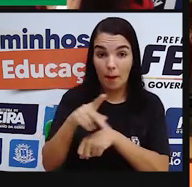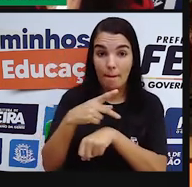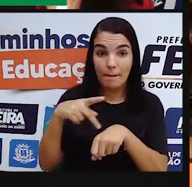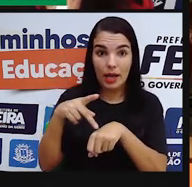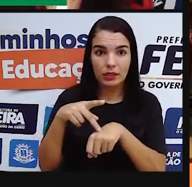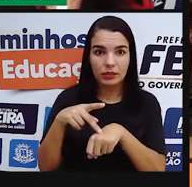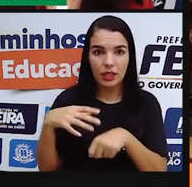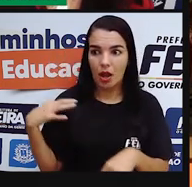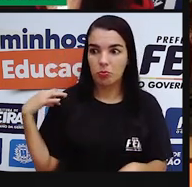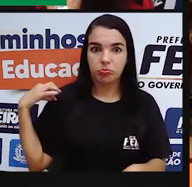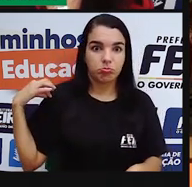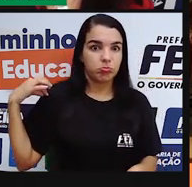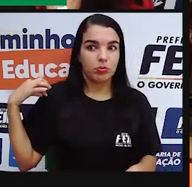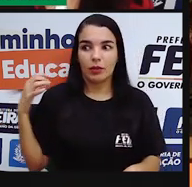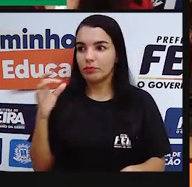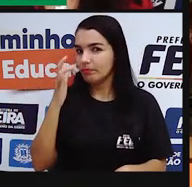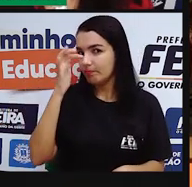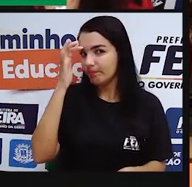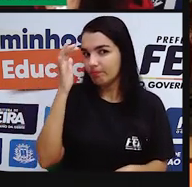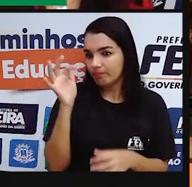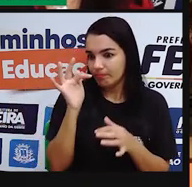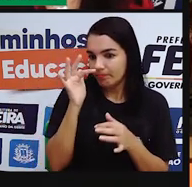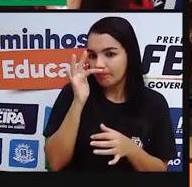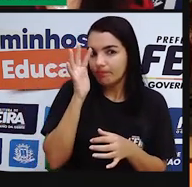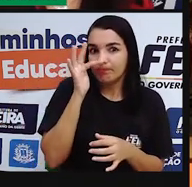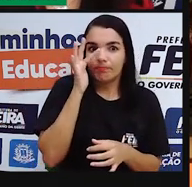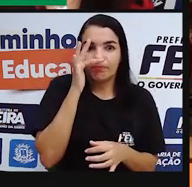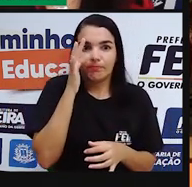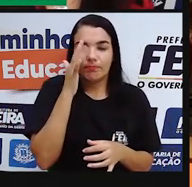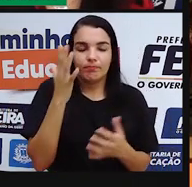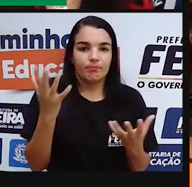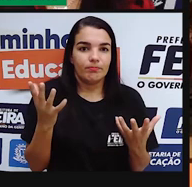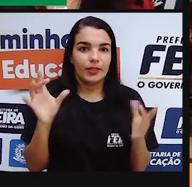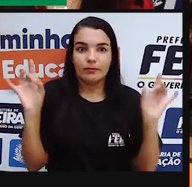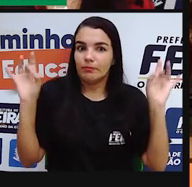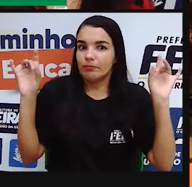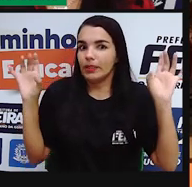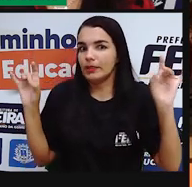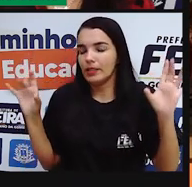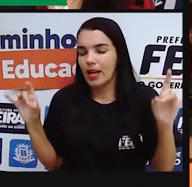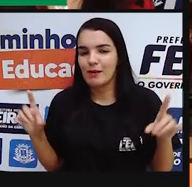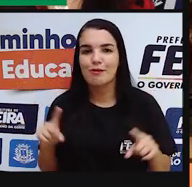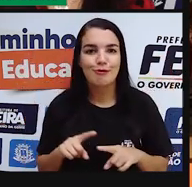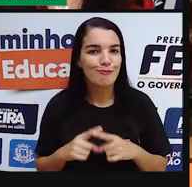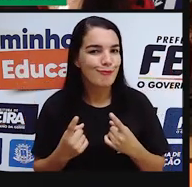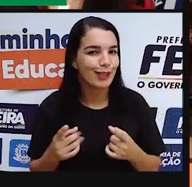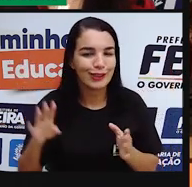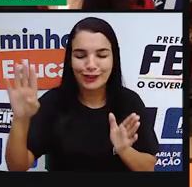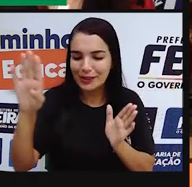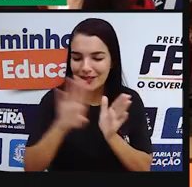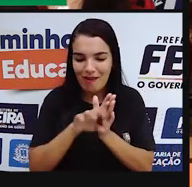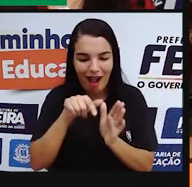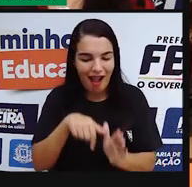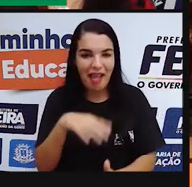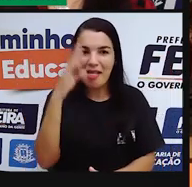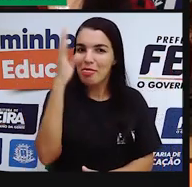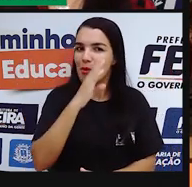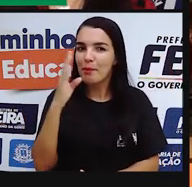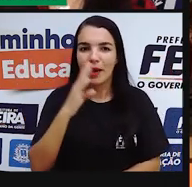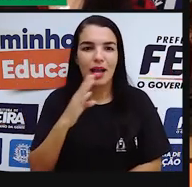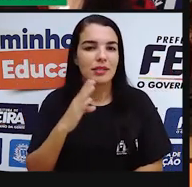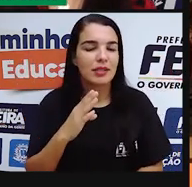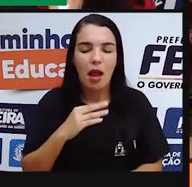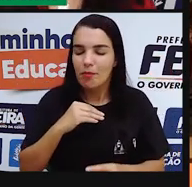que quando ela chegou no Brasil aí, com os portugueses, os brasileiros trataram logo de dar mais alegria,